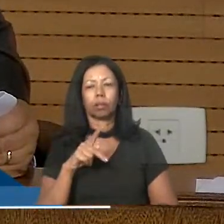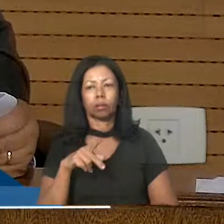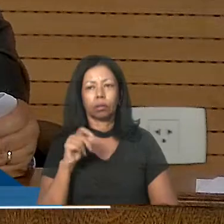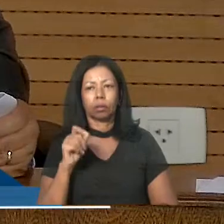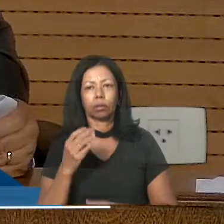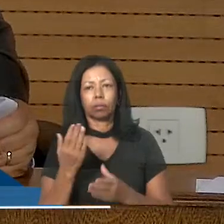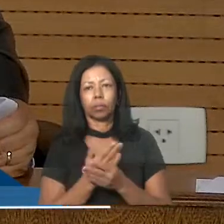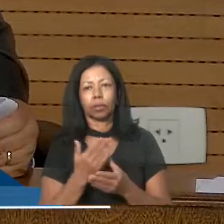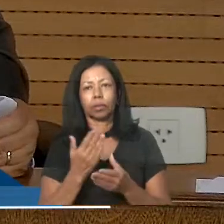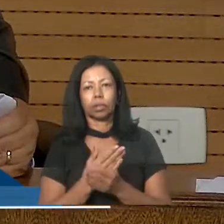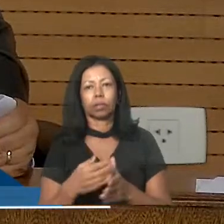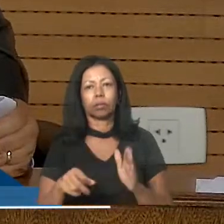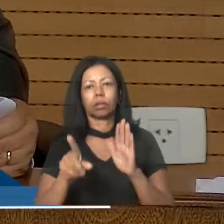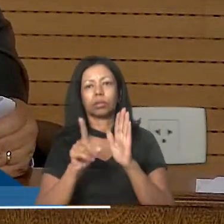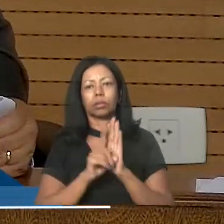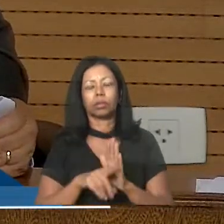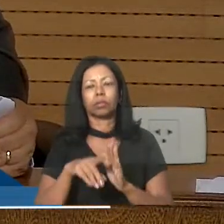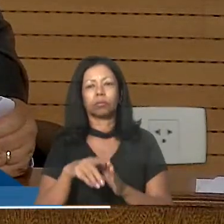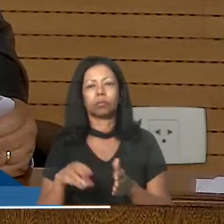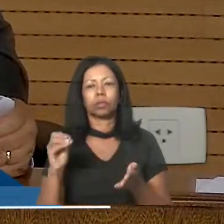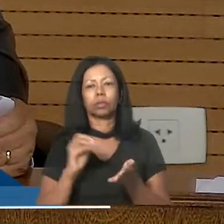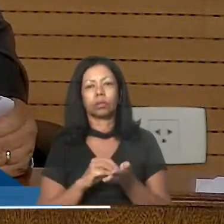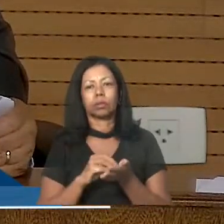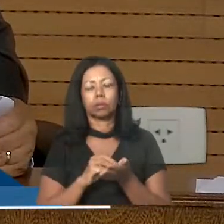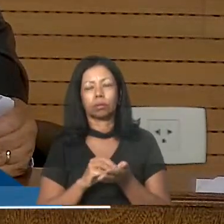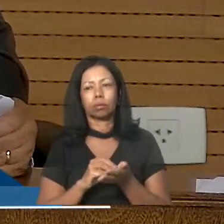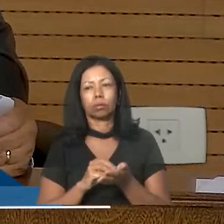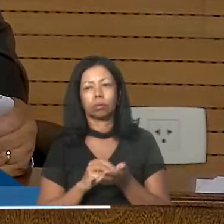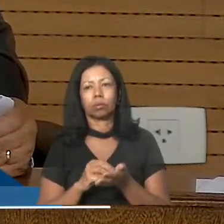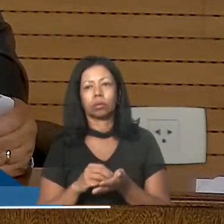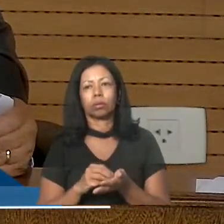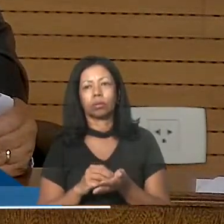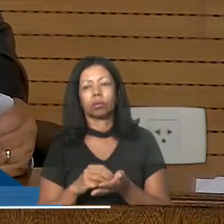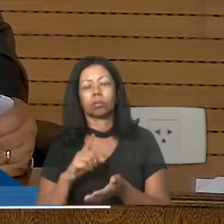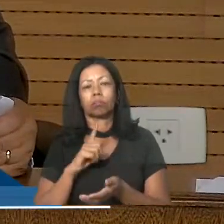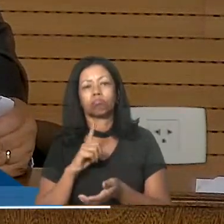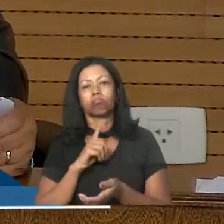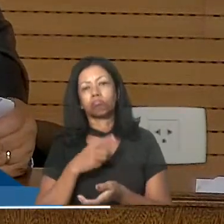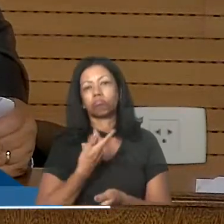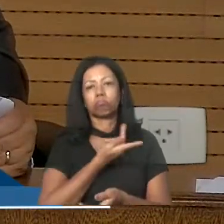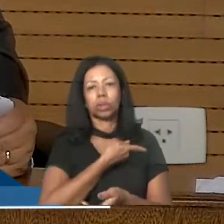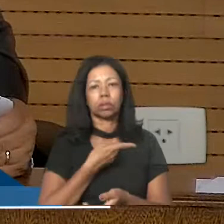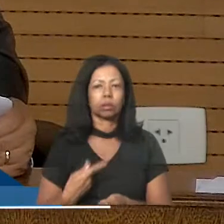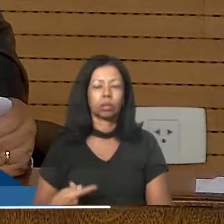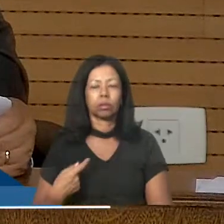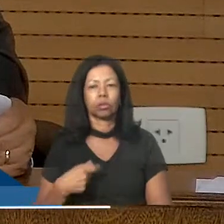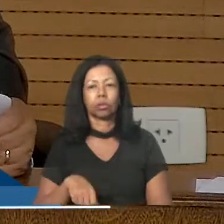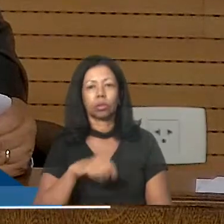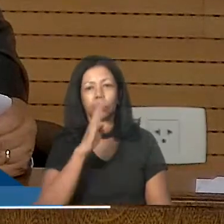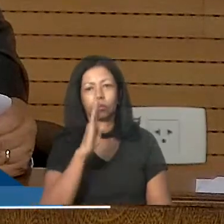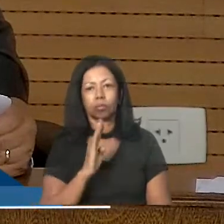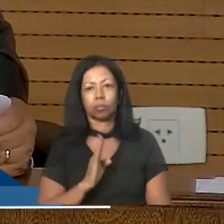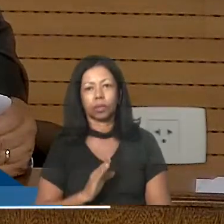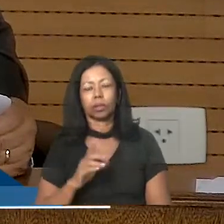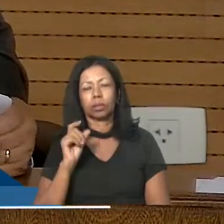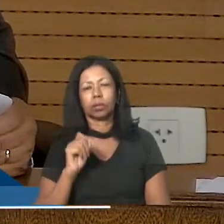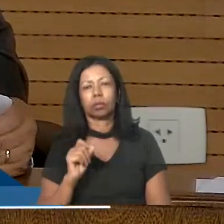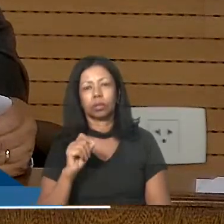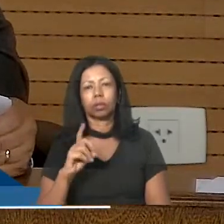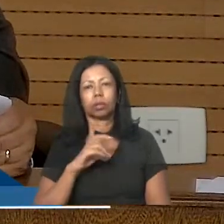do processo legislativo, fixando as disciplinas próprias do Presidente da República, dentre as quais